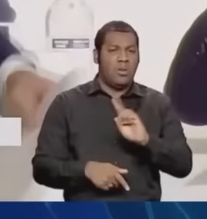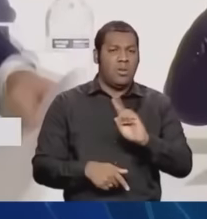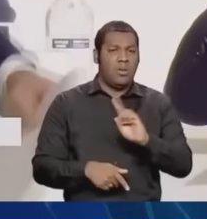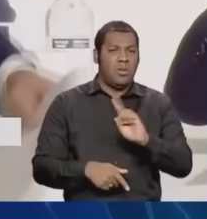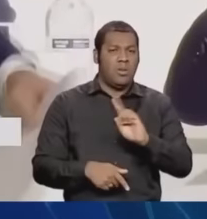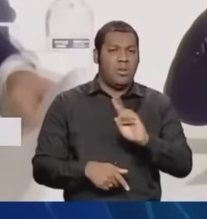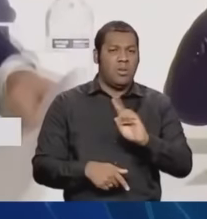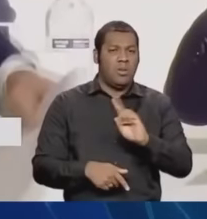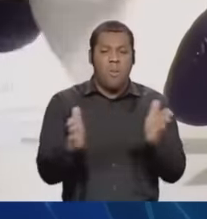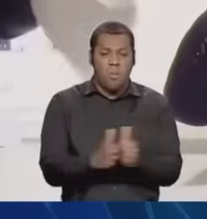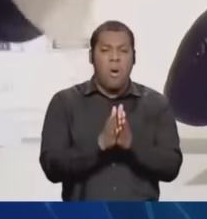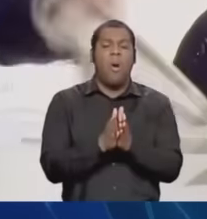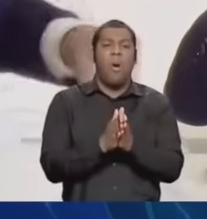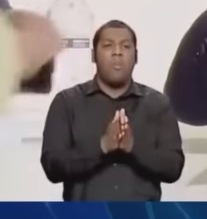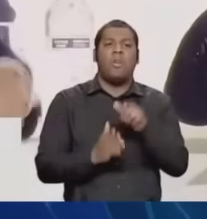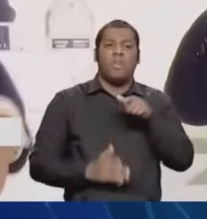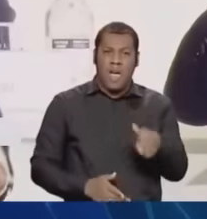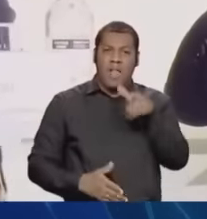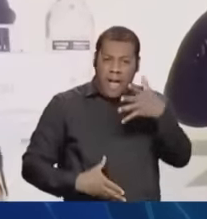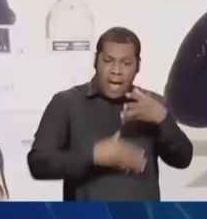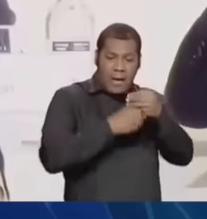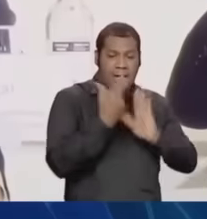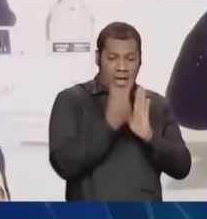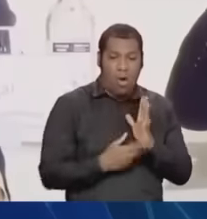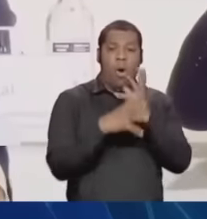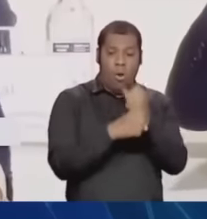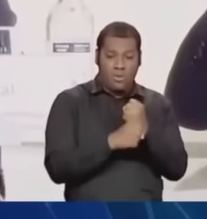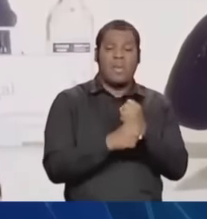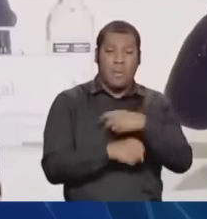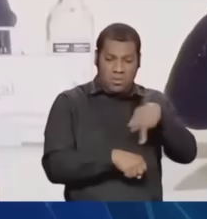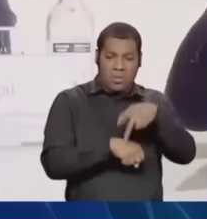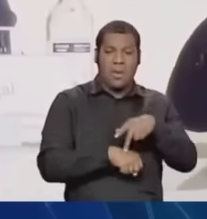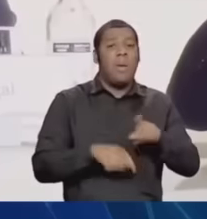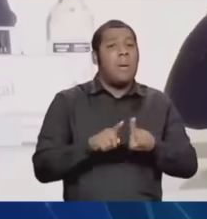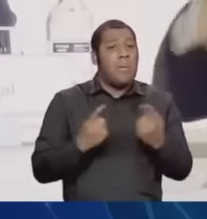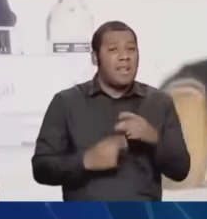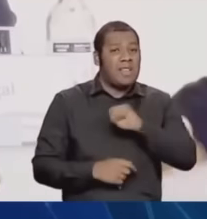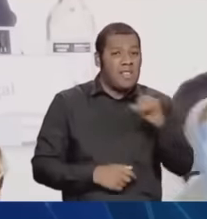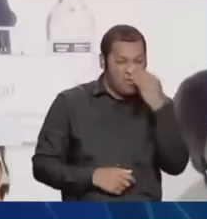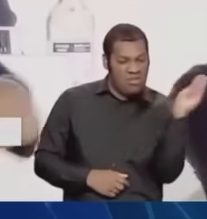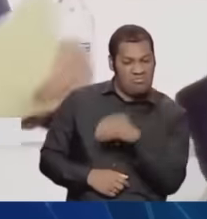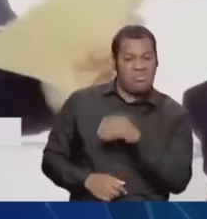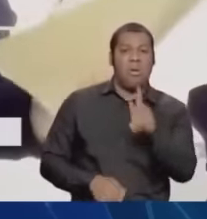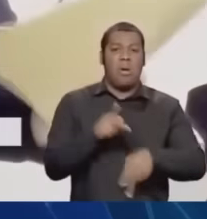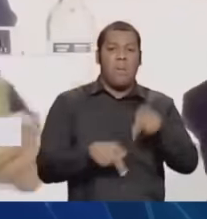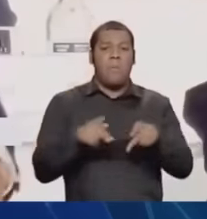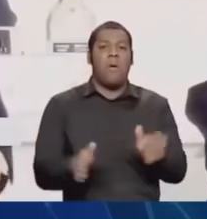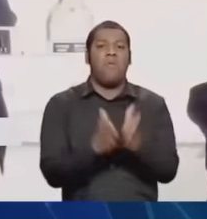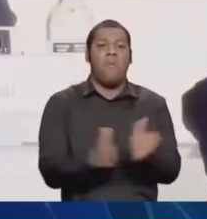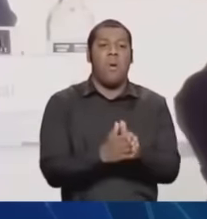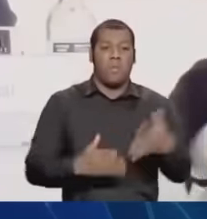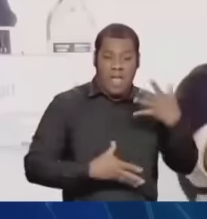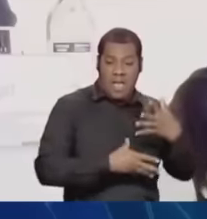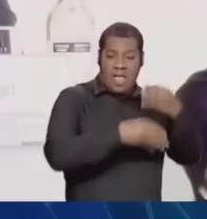solução quando você coloca o pobre dentro do orçamento do país. Mas se você esquece o pobre e você coloca todos os outros no